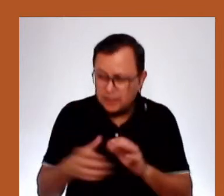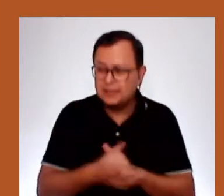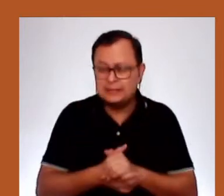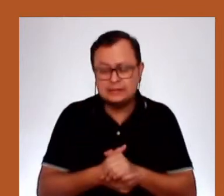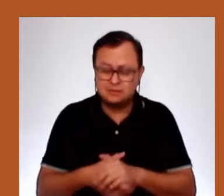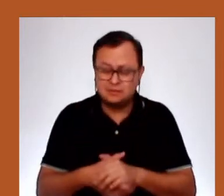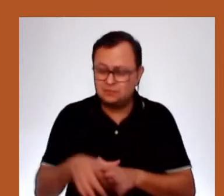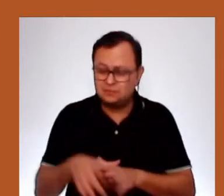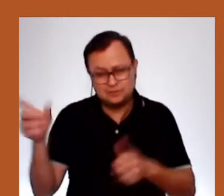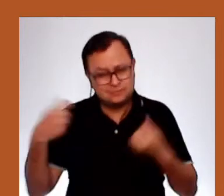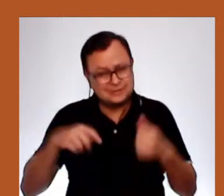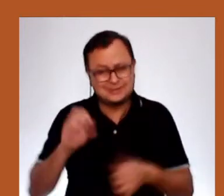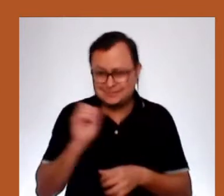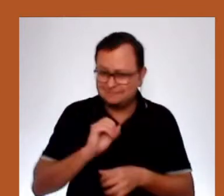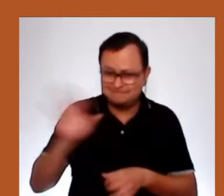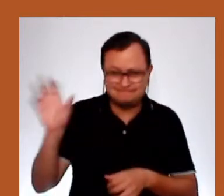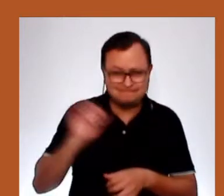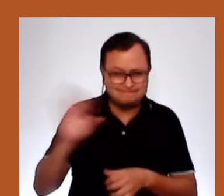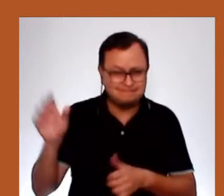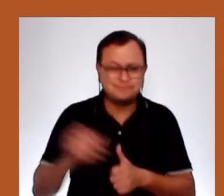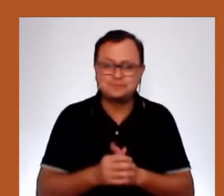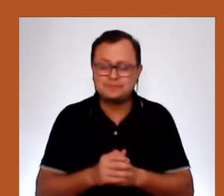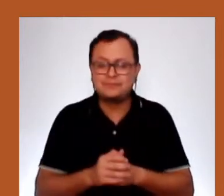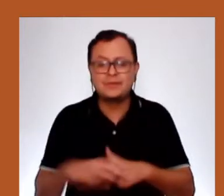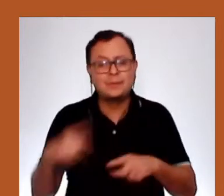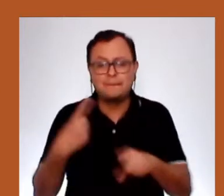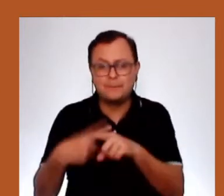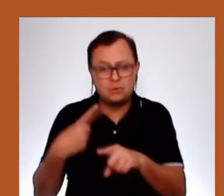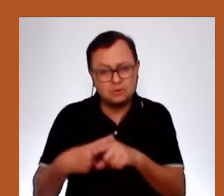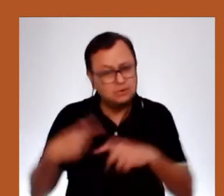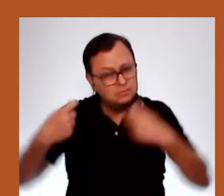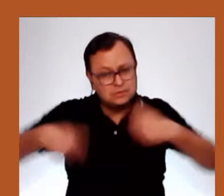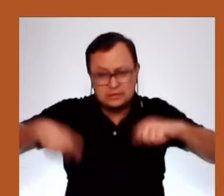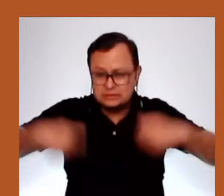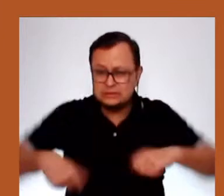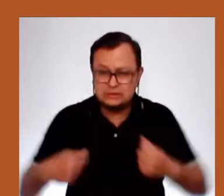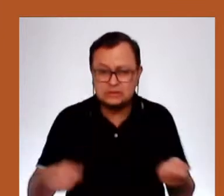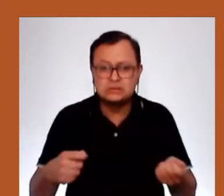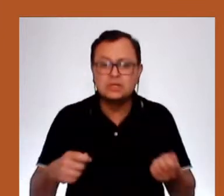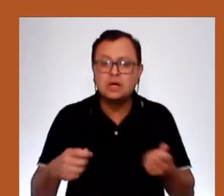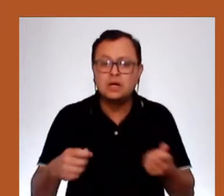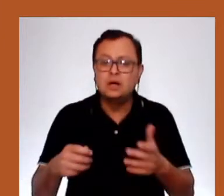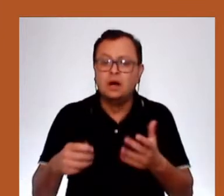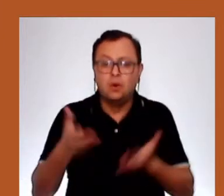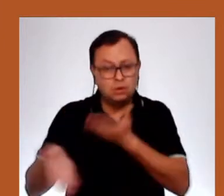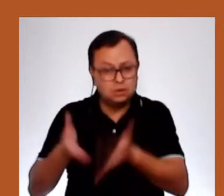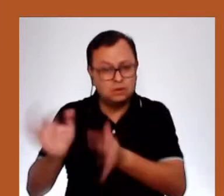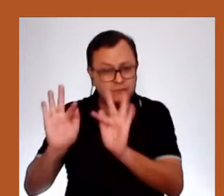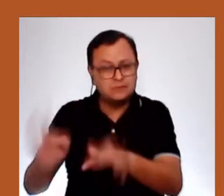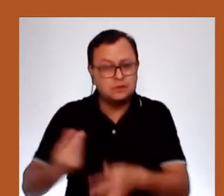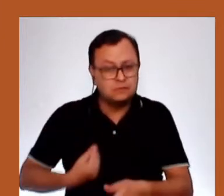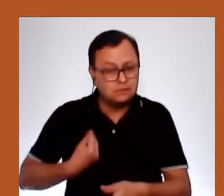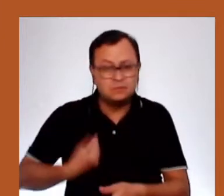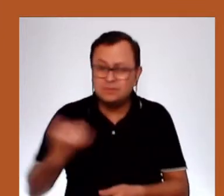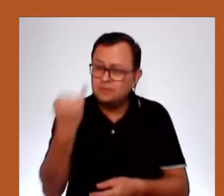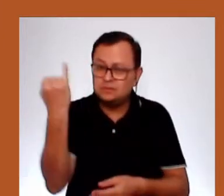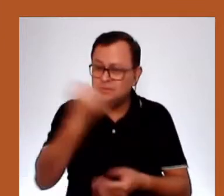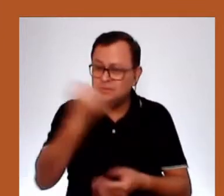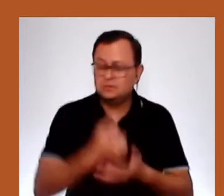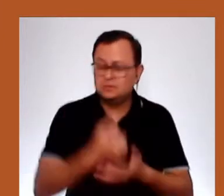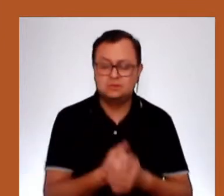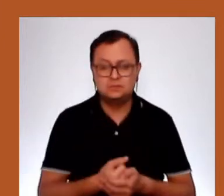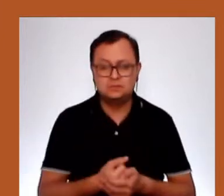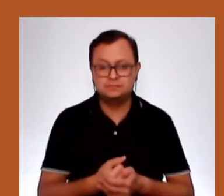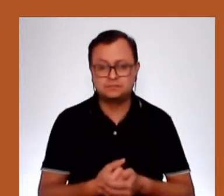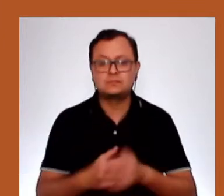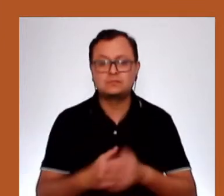própria vida faz, sabe? Não vai para frente. Fiquem cuidados. O professor Marco Túlio falava isso. Às vezes, iam